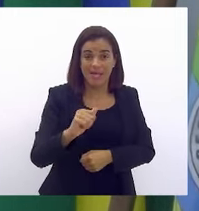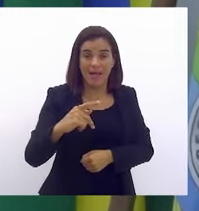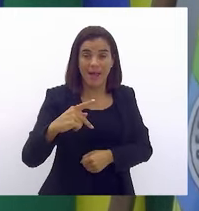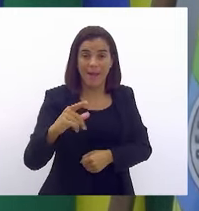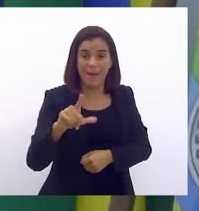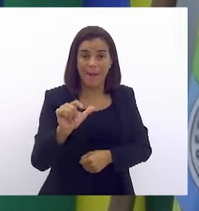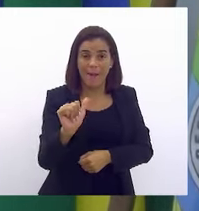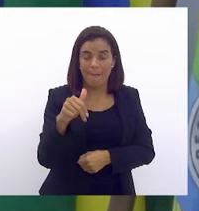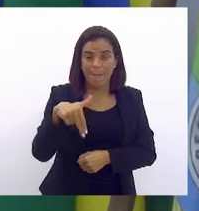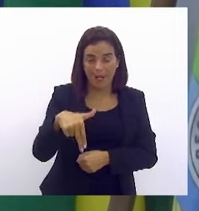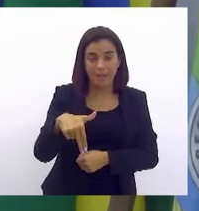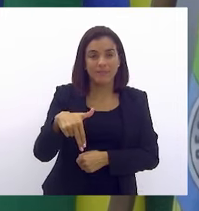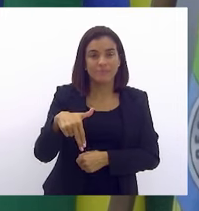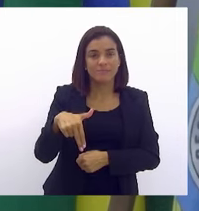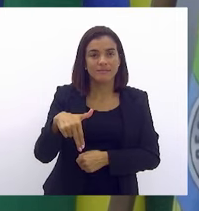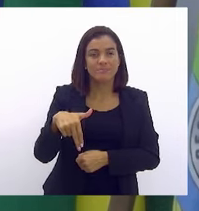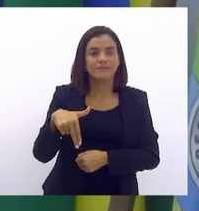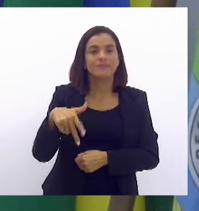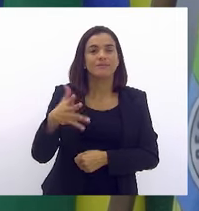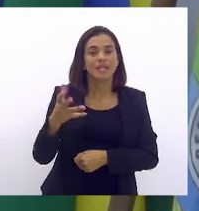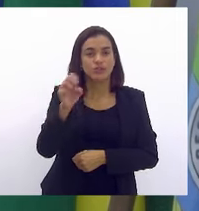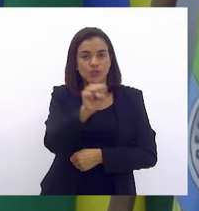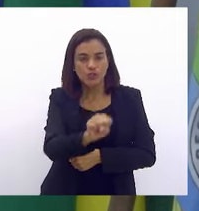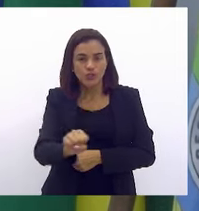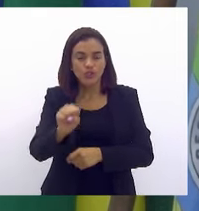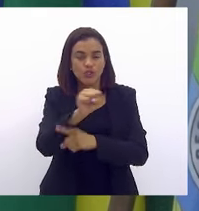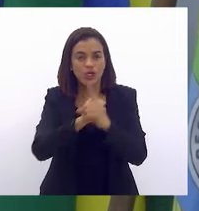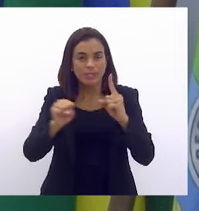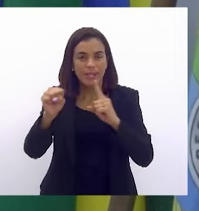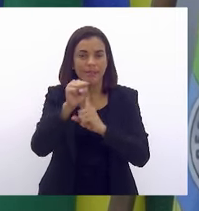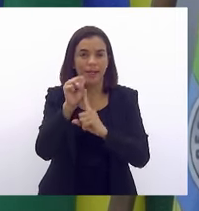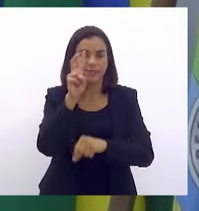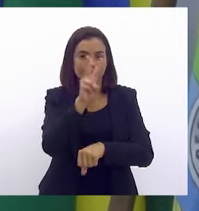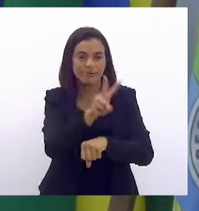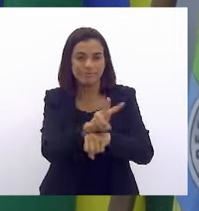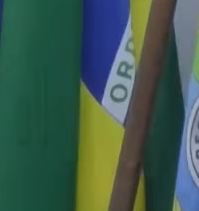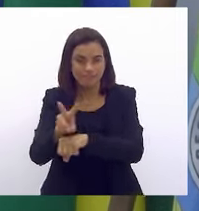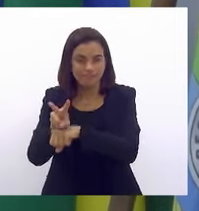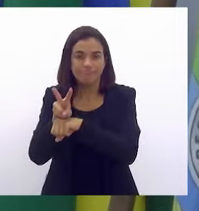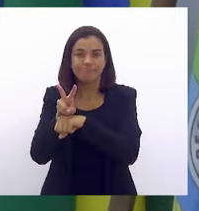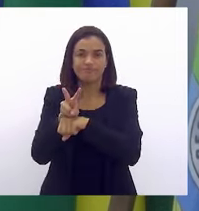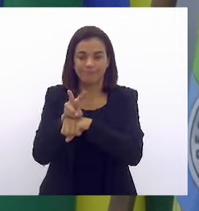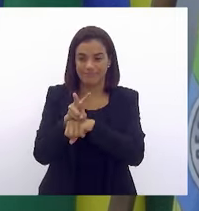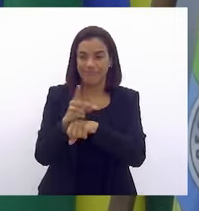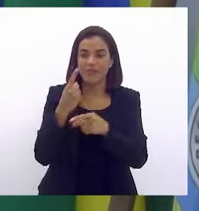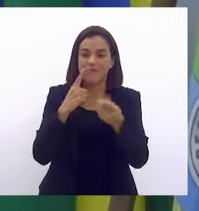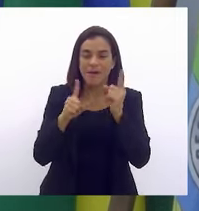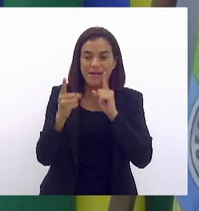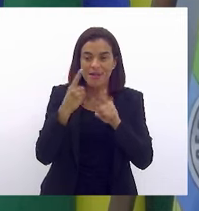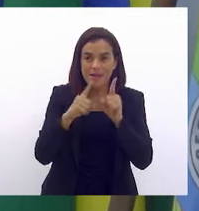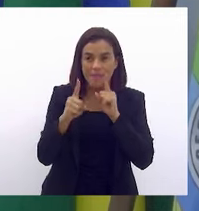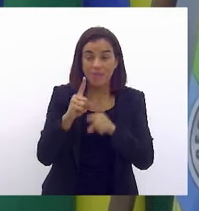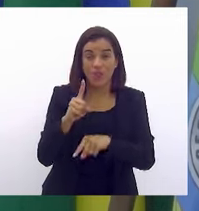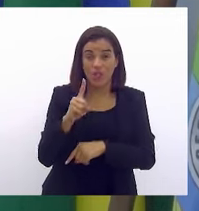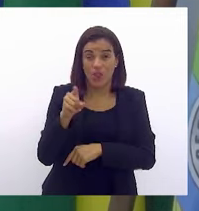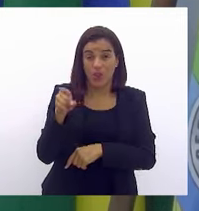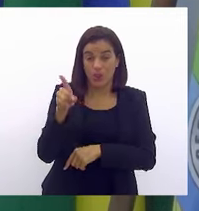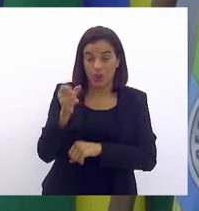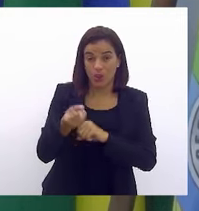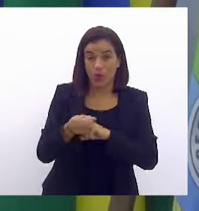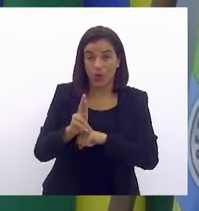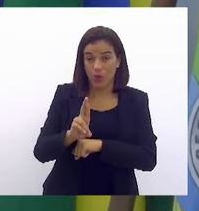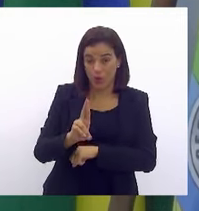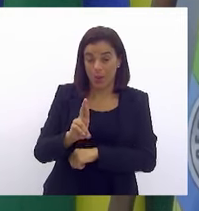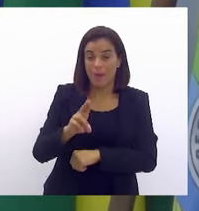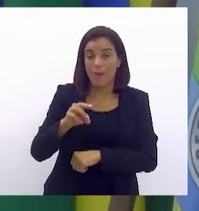Maricaense de Proteção Ambiental, com registro aqui no cartório, aqui do lado. Aqui. Doutora May se foi, né, algumas